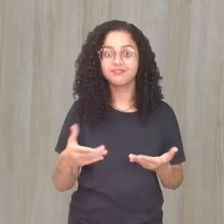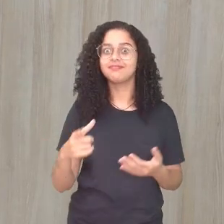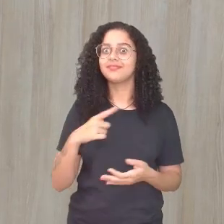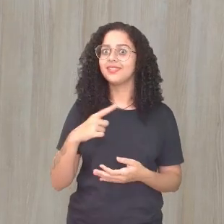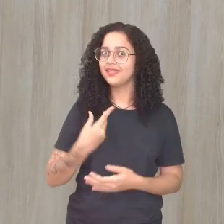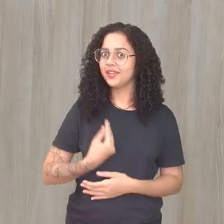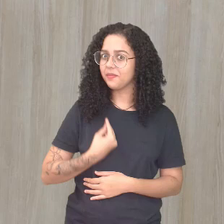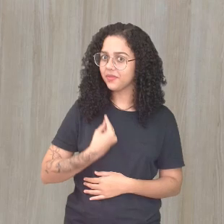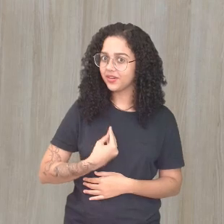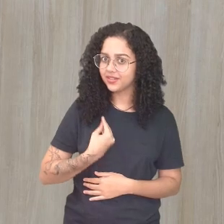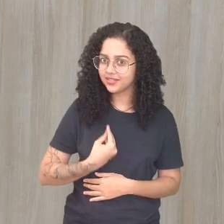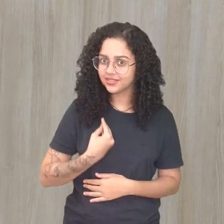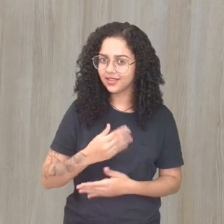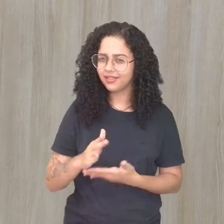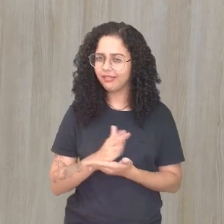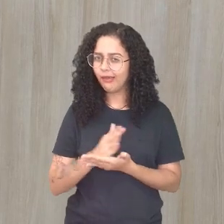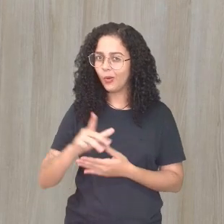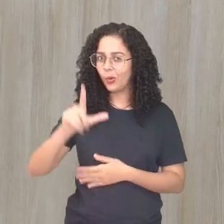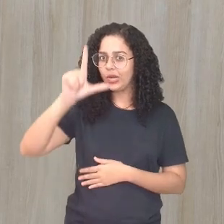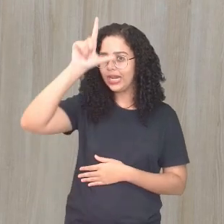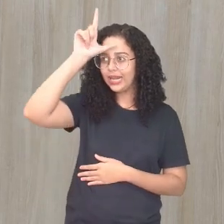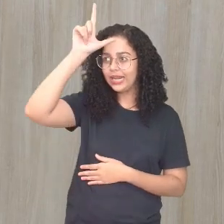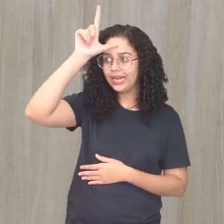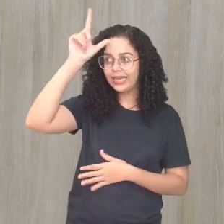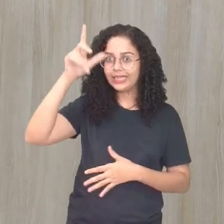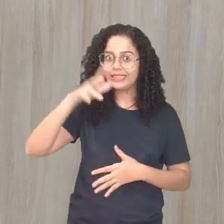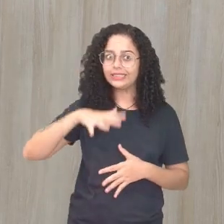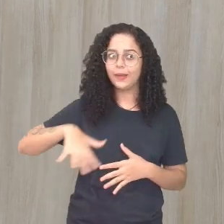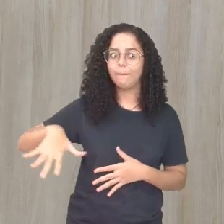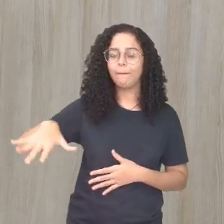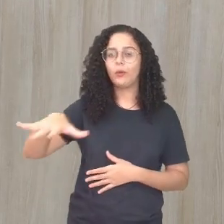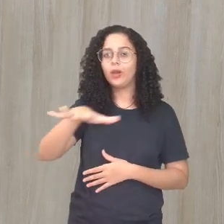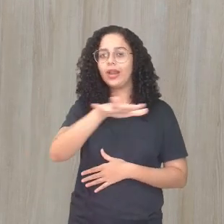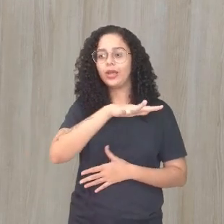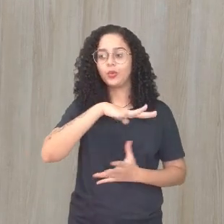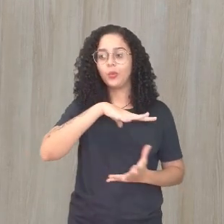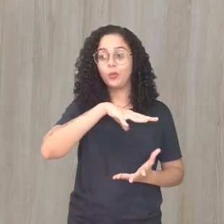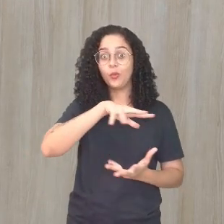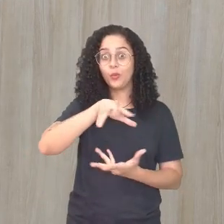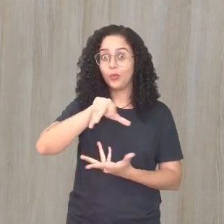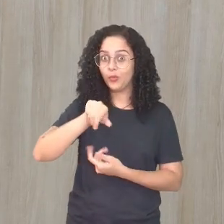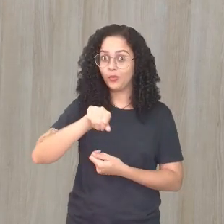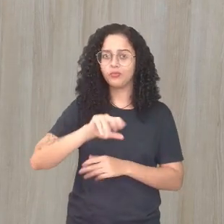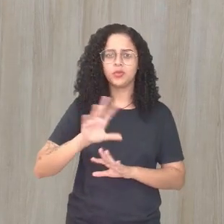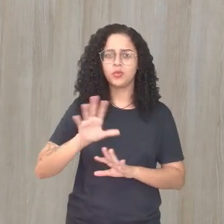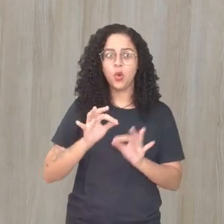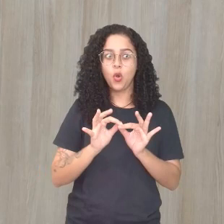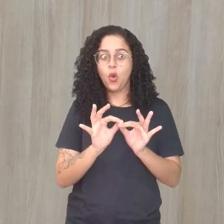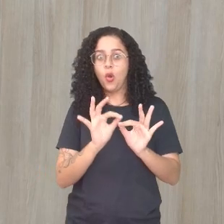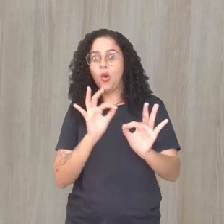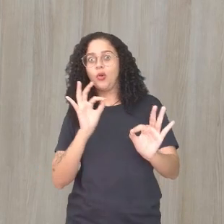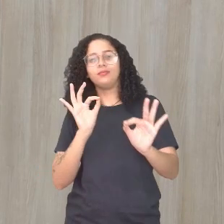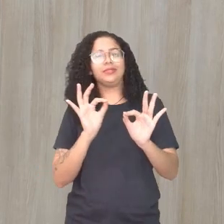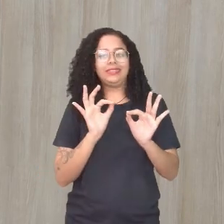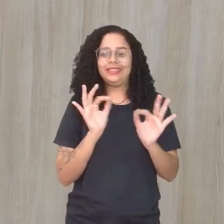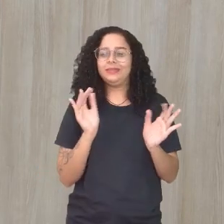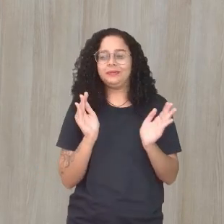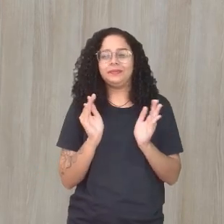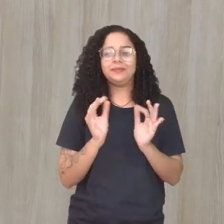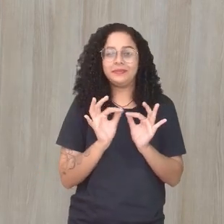tem a presença, né, de alguns líderes aí ao redor do mundo, né, e não tão distante, que